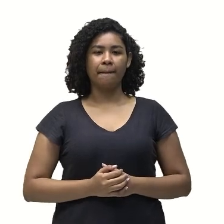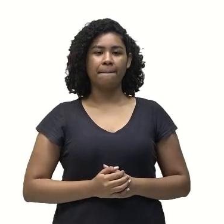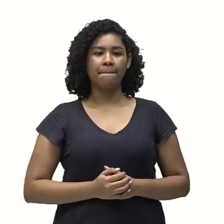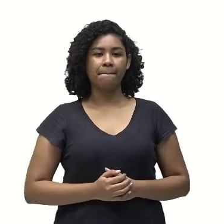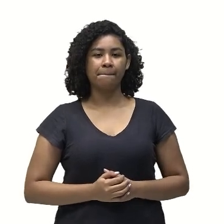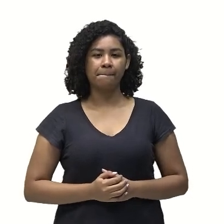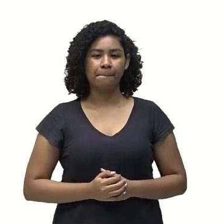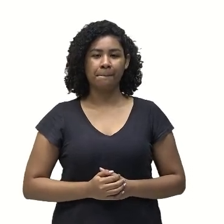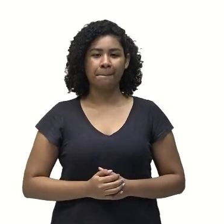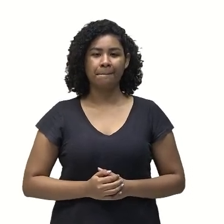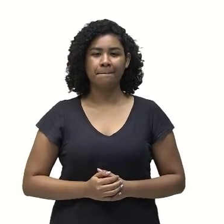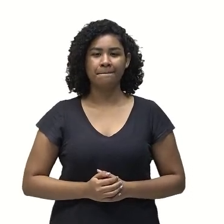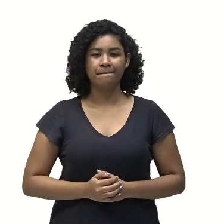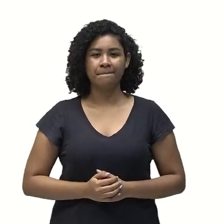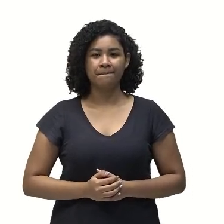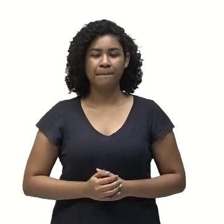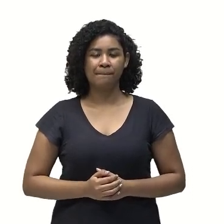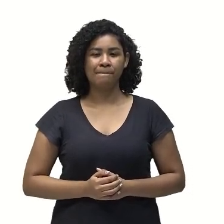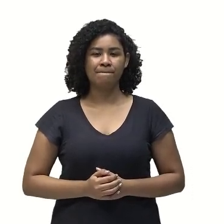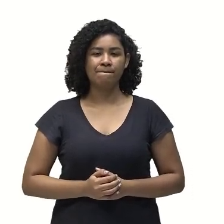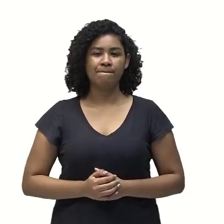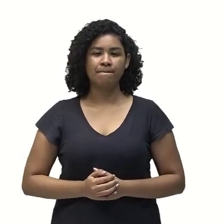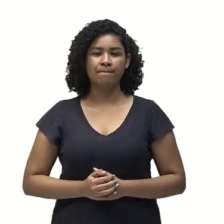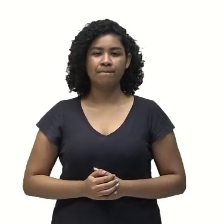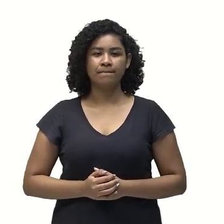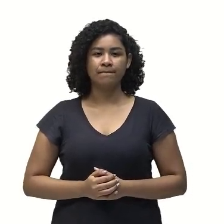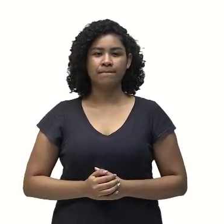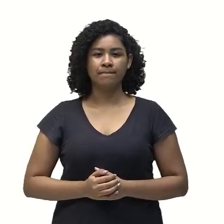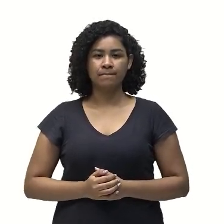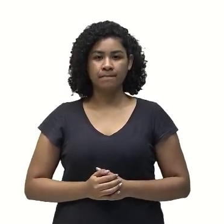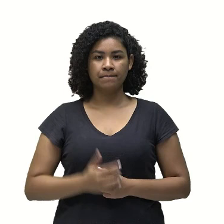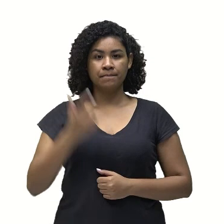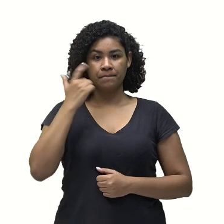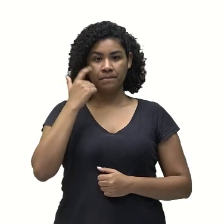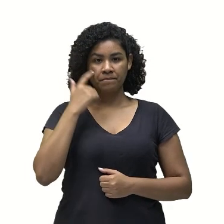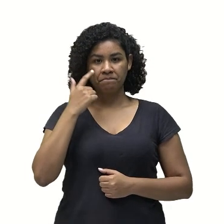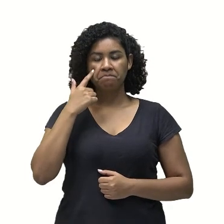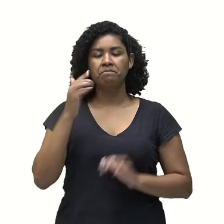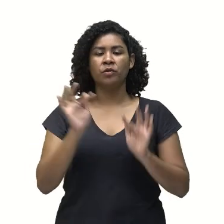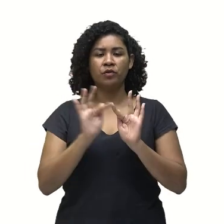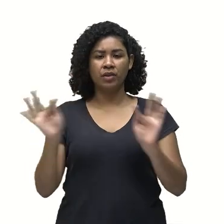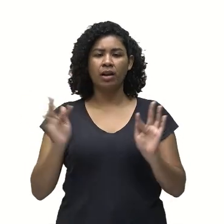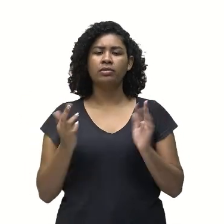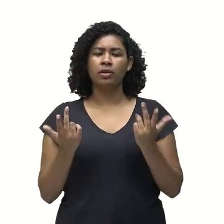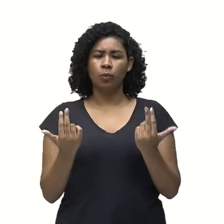Vamos ver aqui então a forma interrogativa. Vou fazer a mesma frase do Solomon, tudo bem?